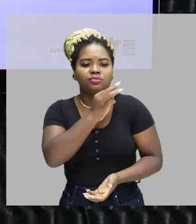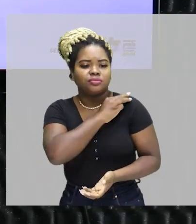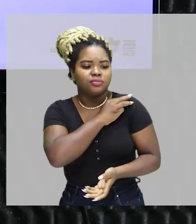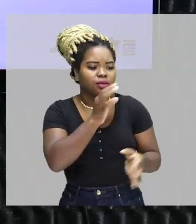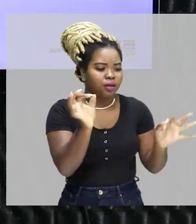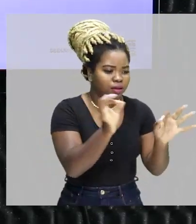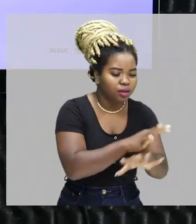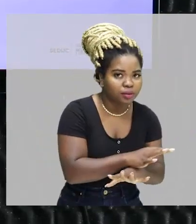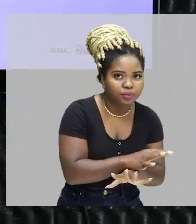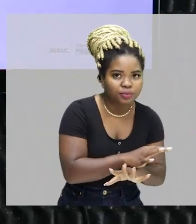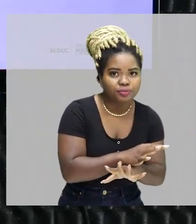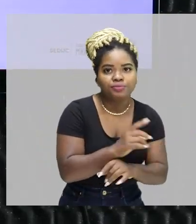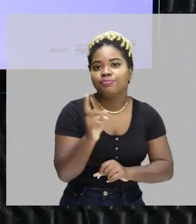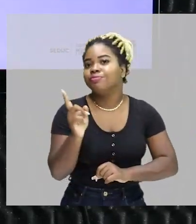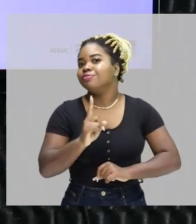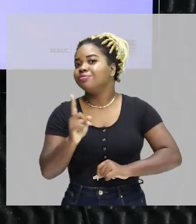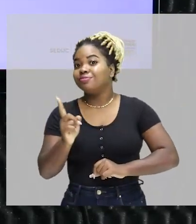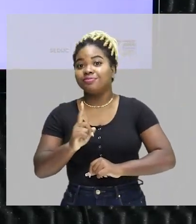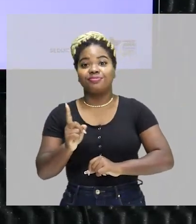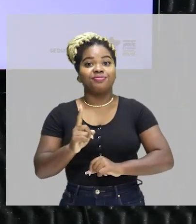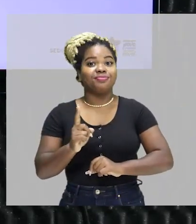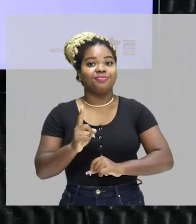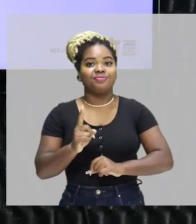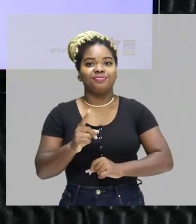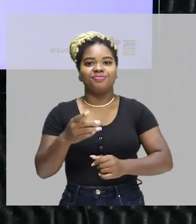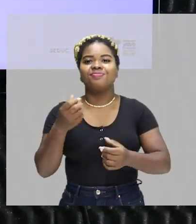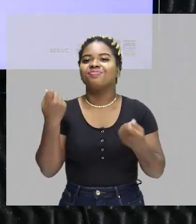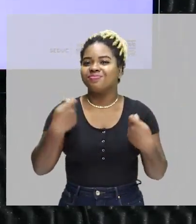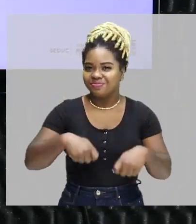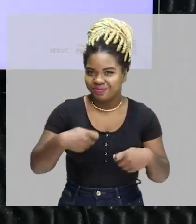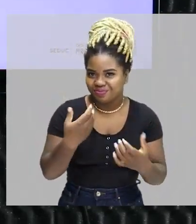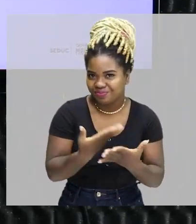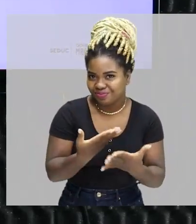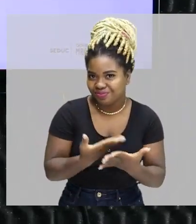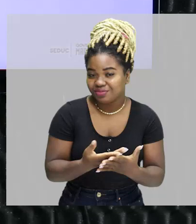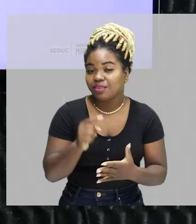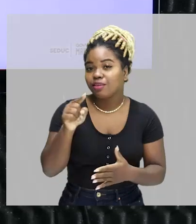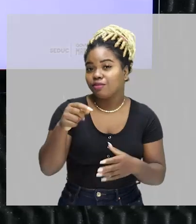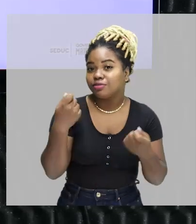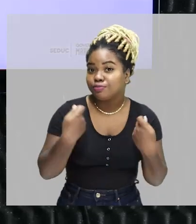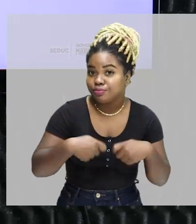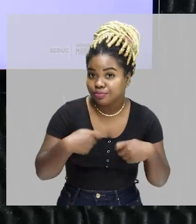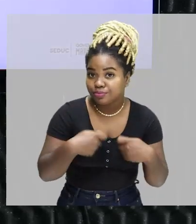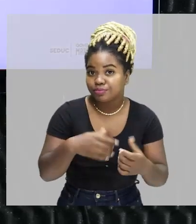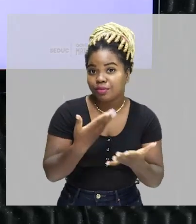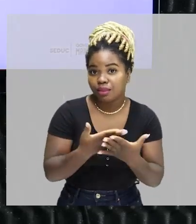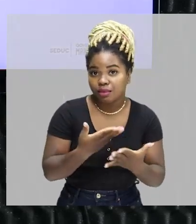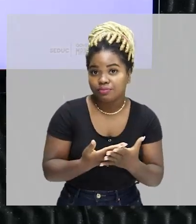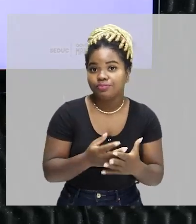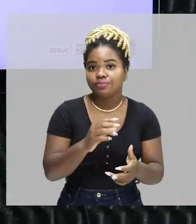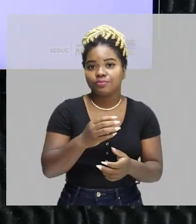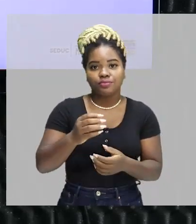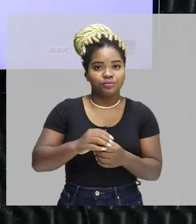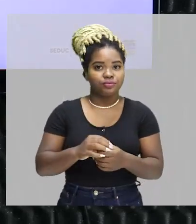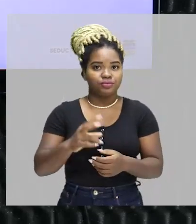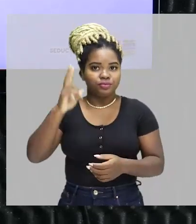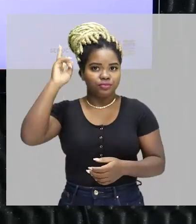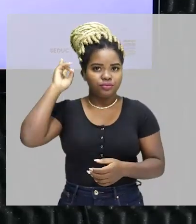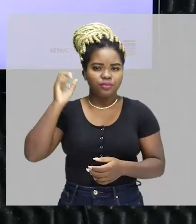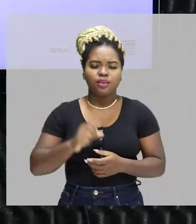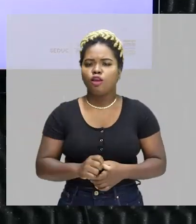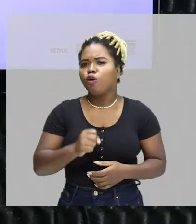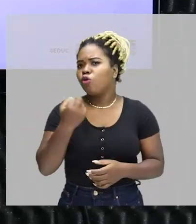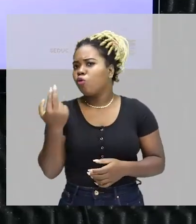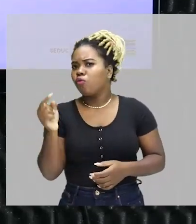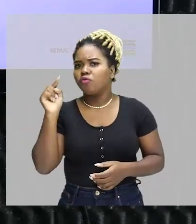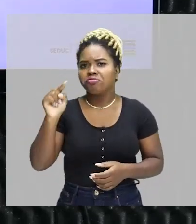jornada na educação básica e adentrar o vestibular. Então, você que está precisando, até você que já terminou, quer fazer ali